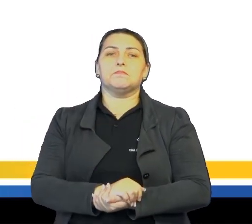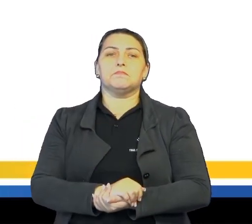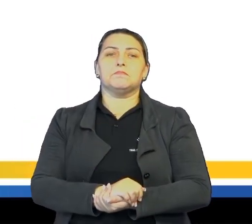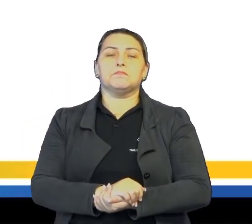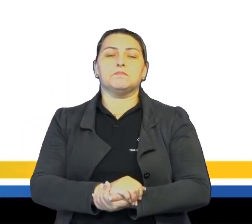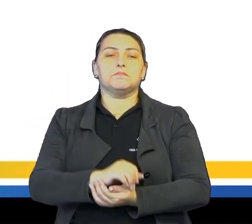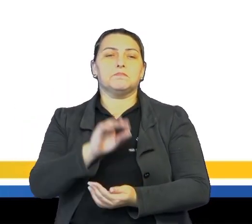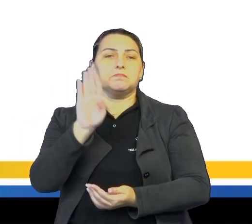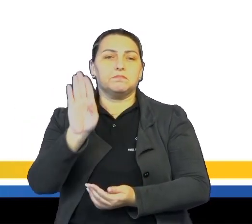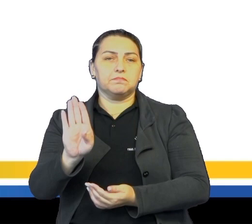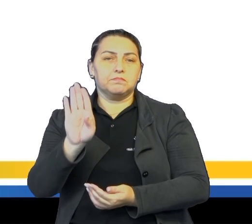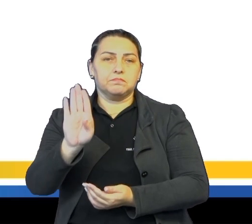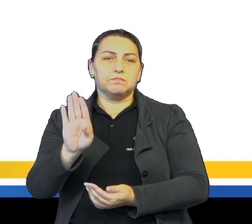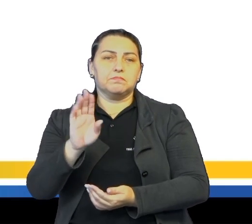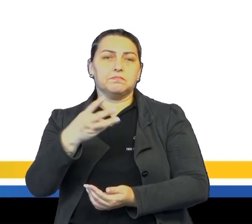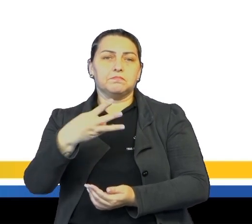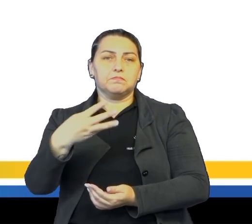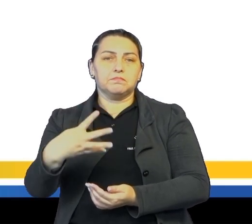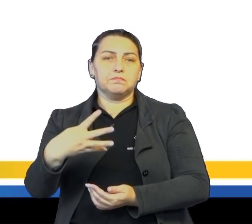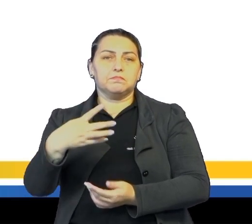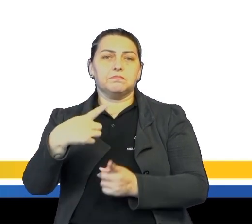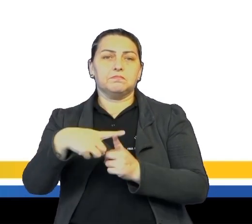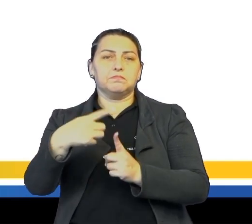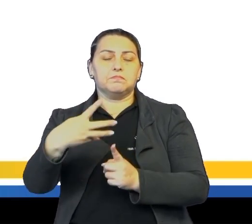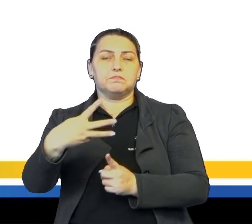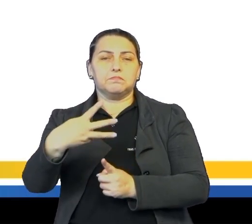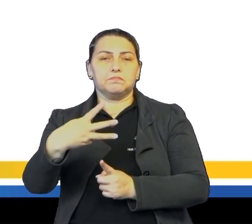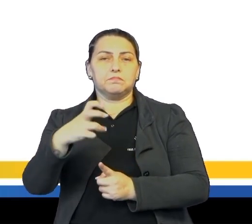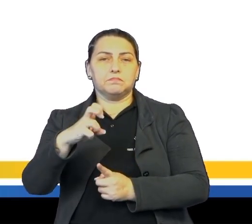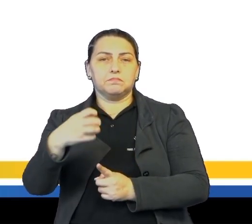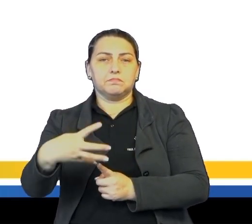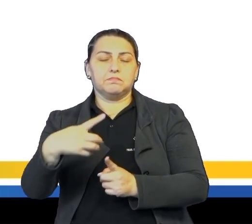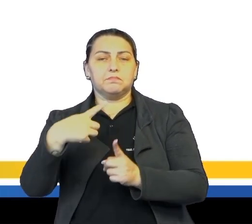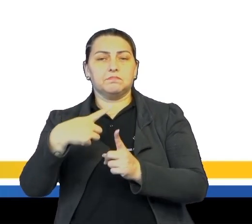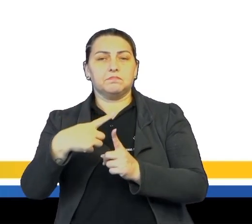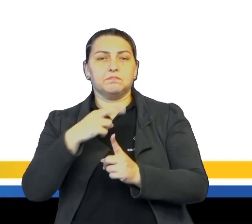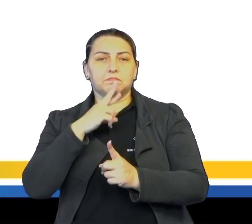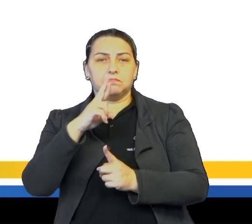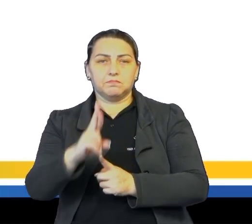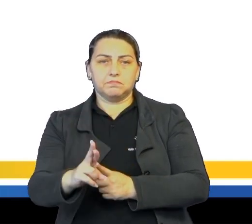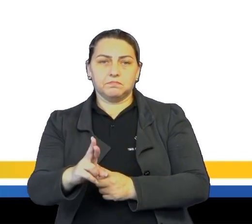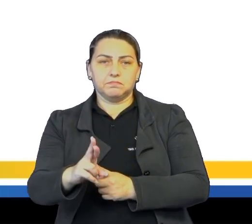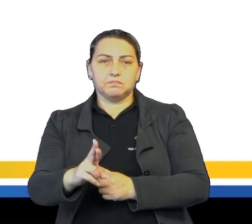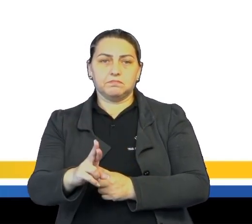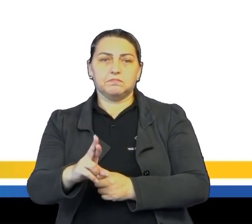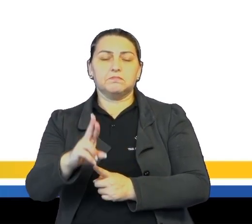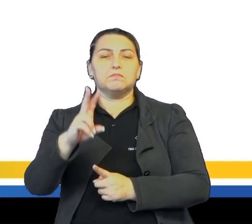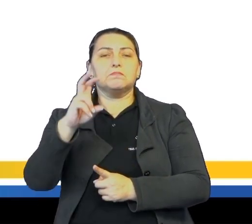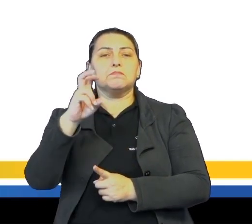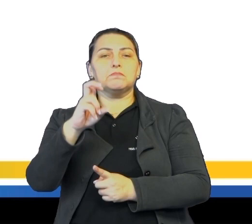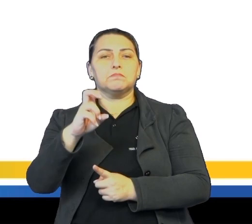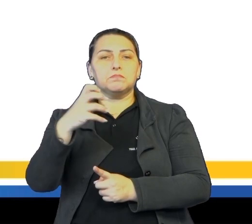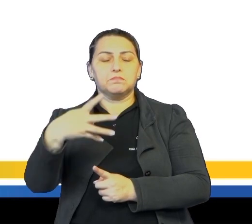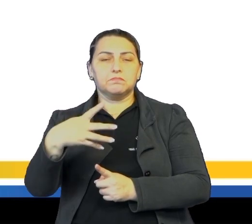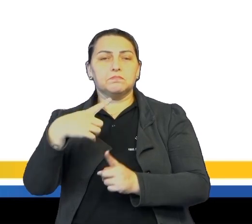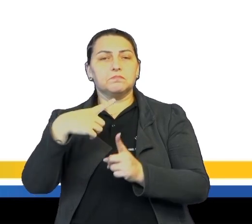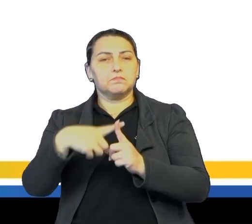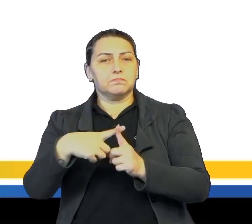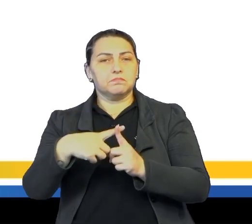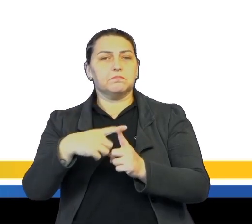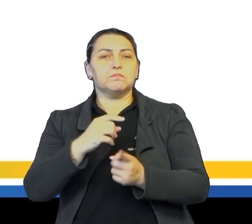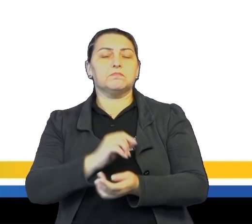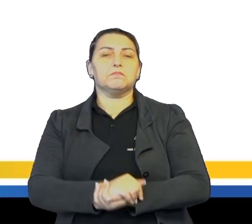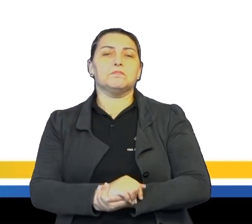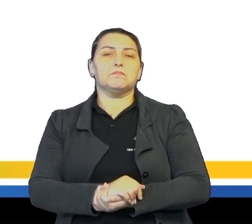na letra B nós temos 34 + 54 e o resultado é 54 mais